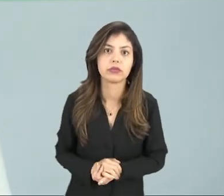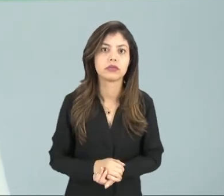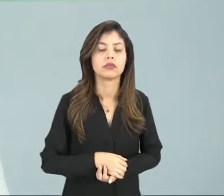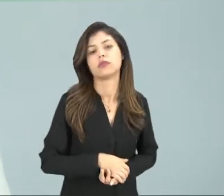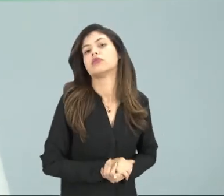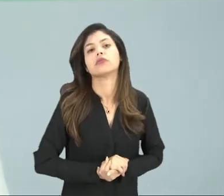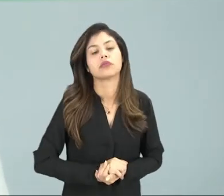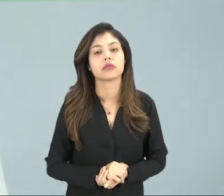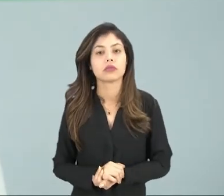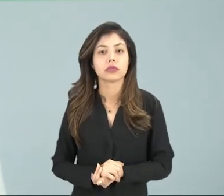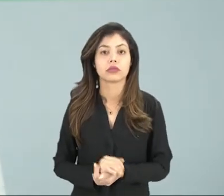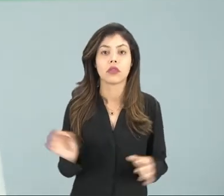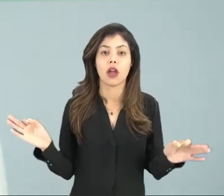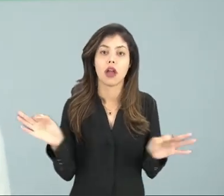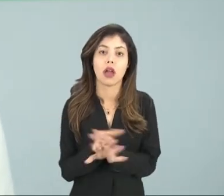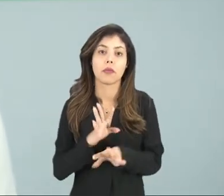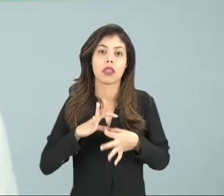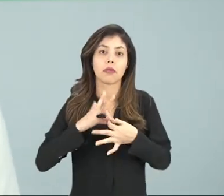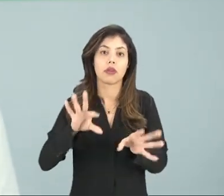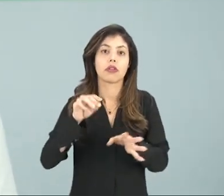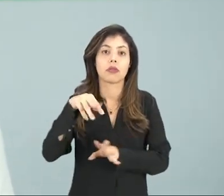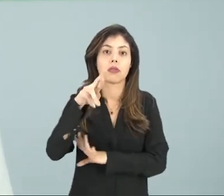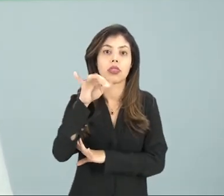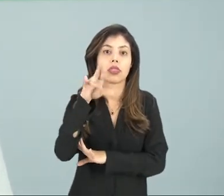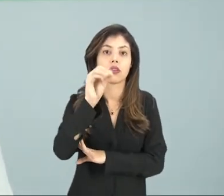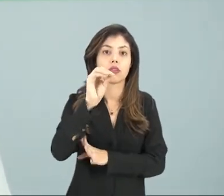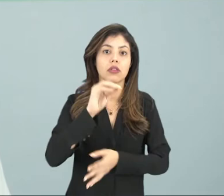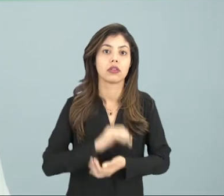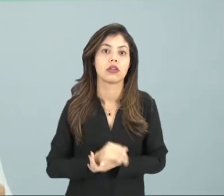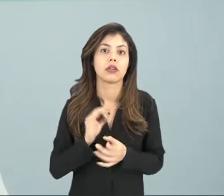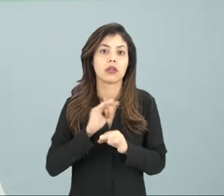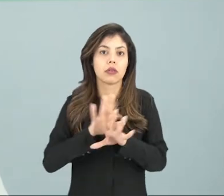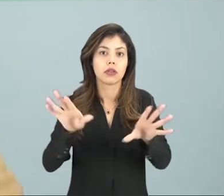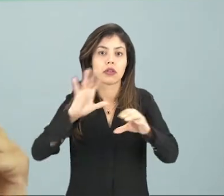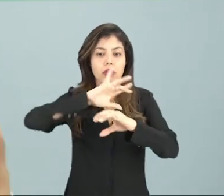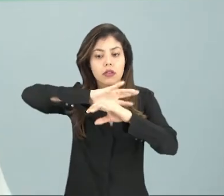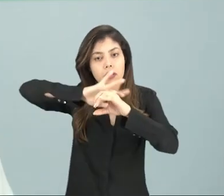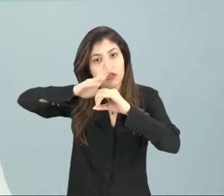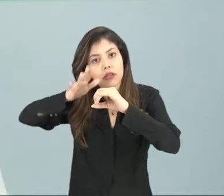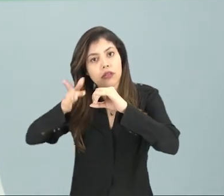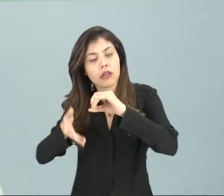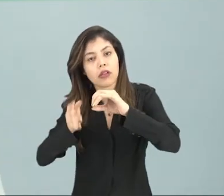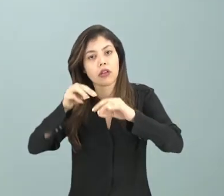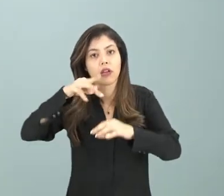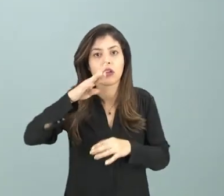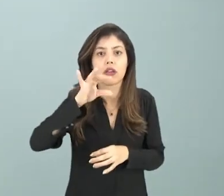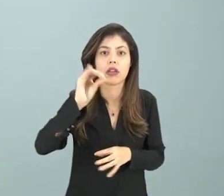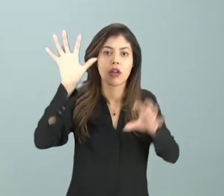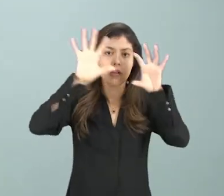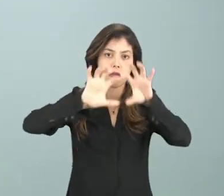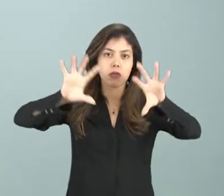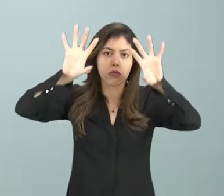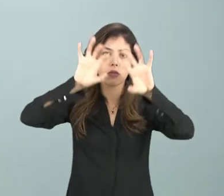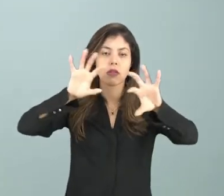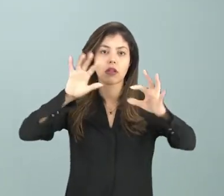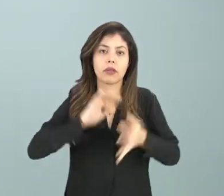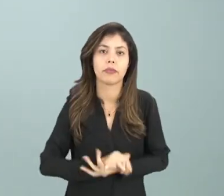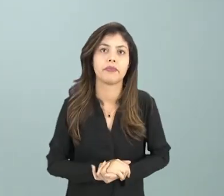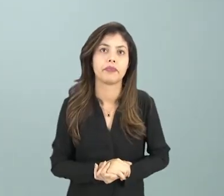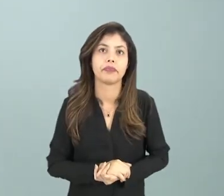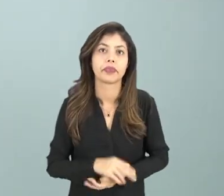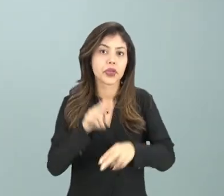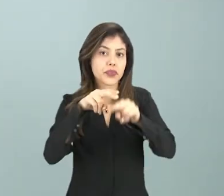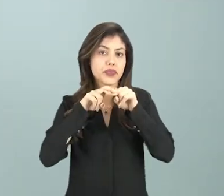a sua digestão acabam liberando o metano para a atmosfera metano um dos gases do efeito estufa